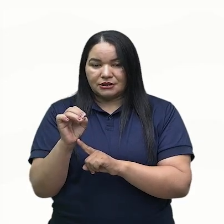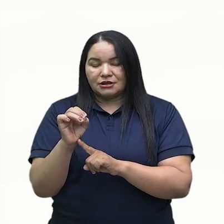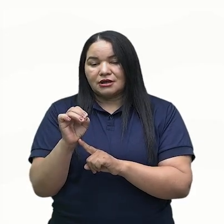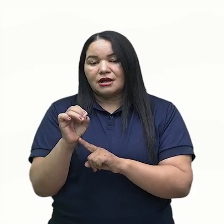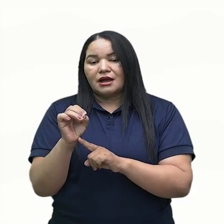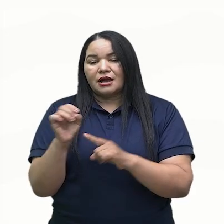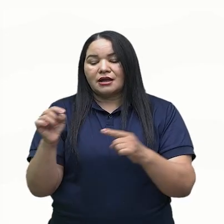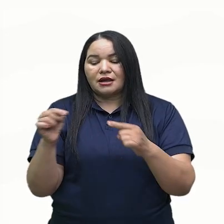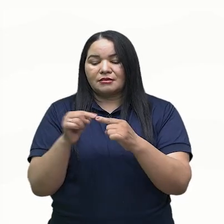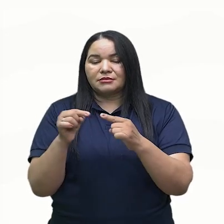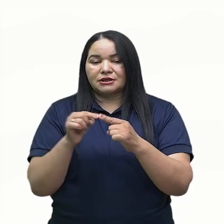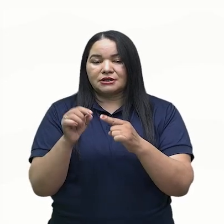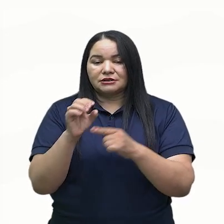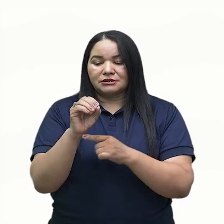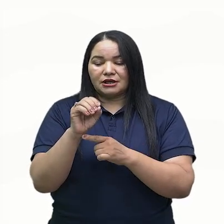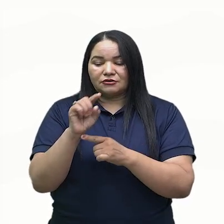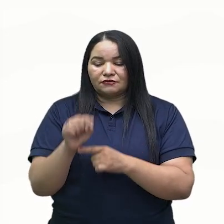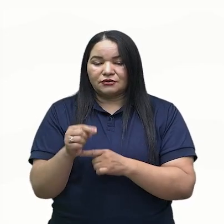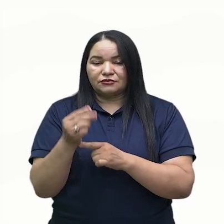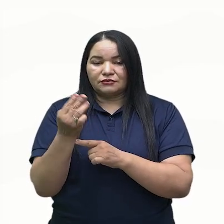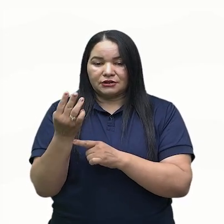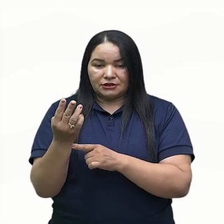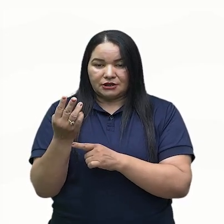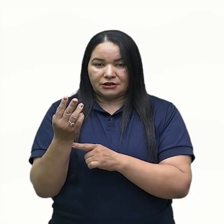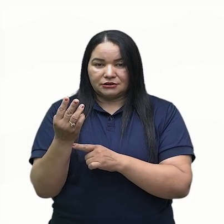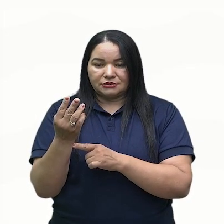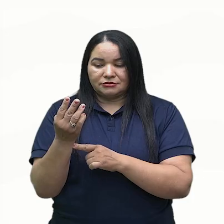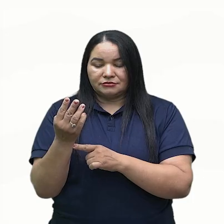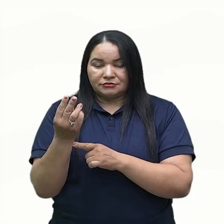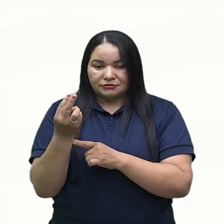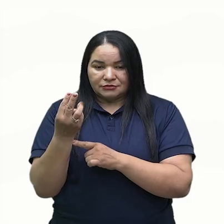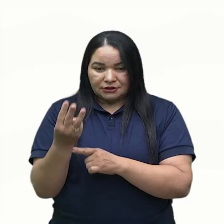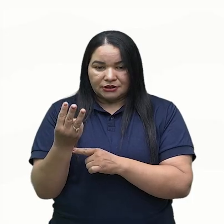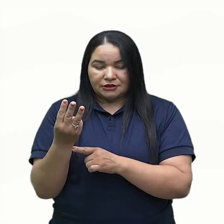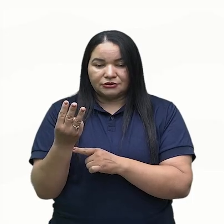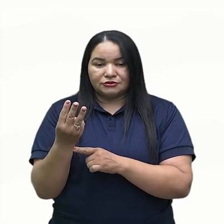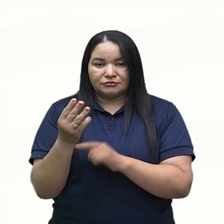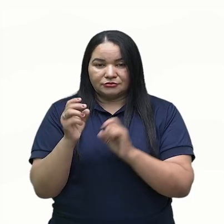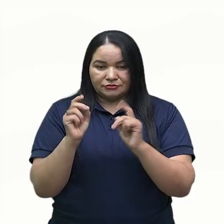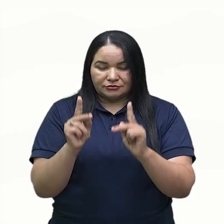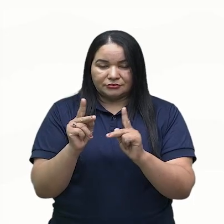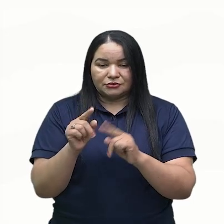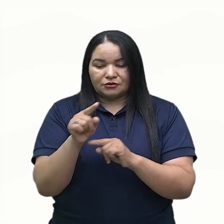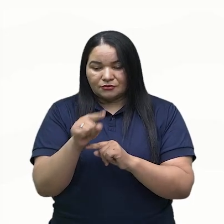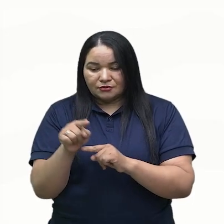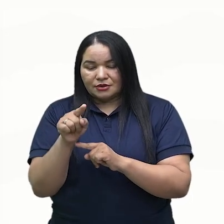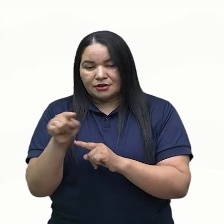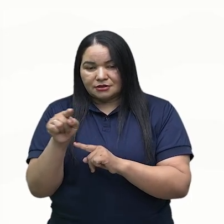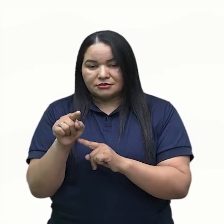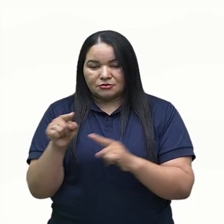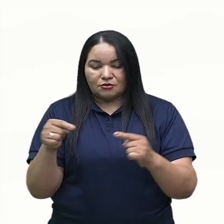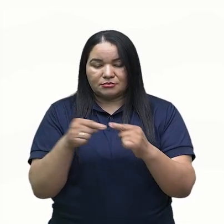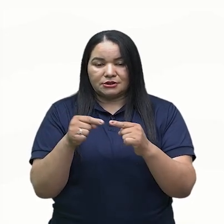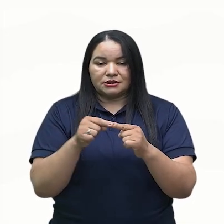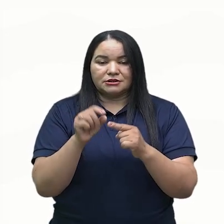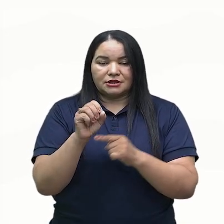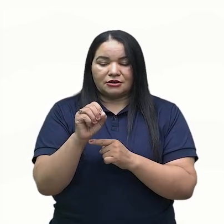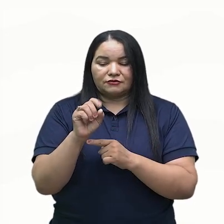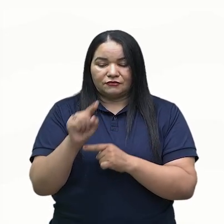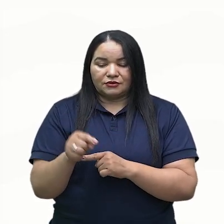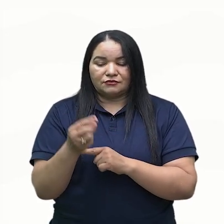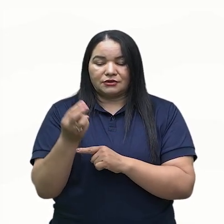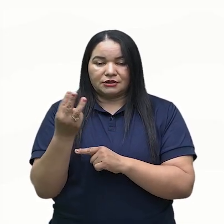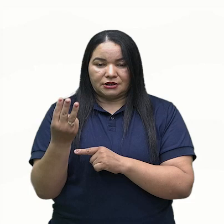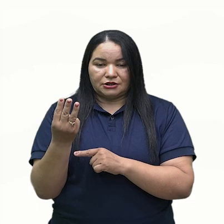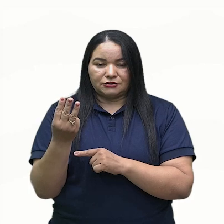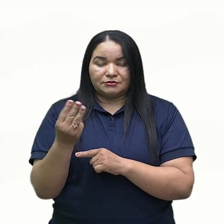então, 0,3 na forma decimal, tá bom? E aí, em seguida, a gente vai